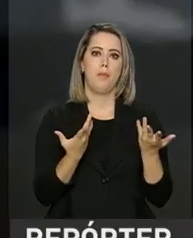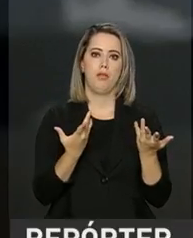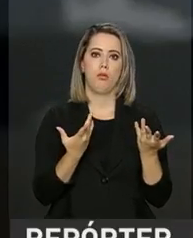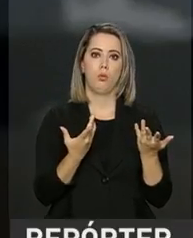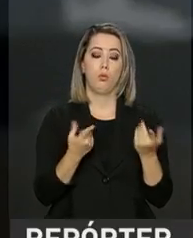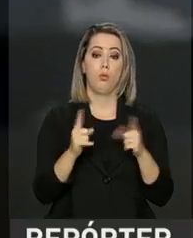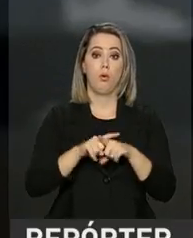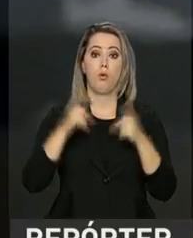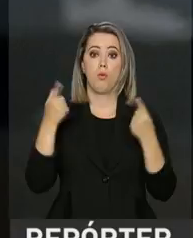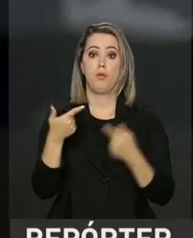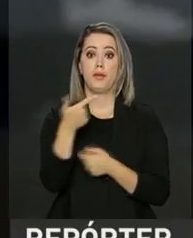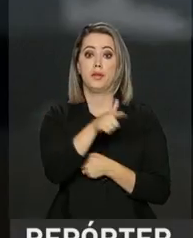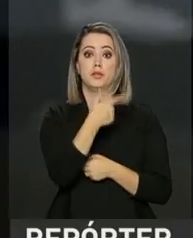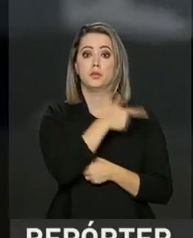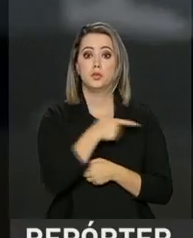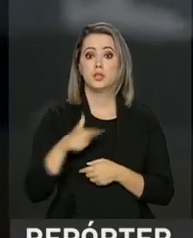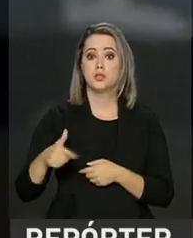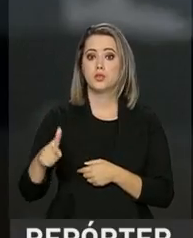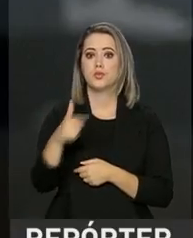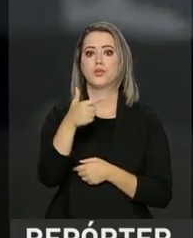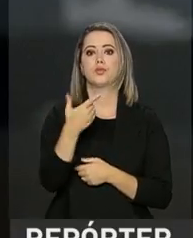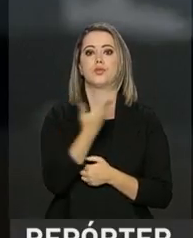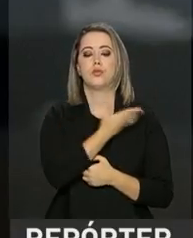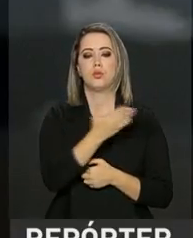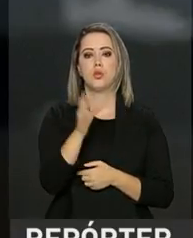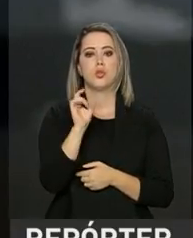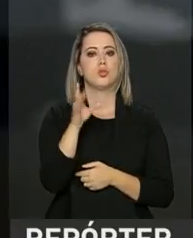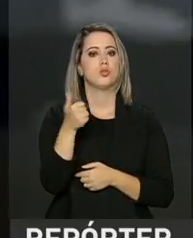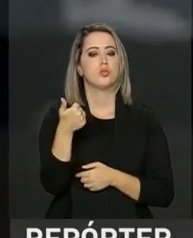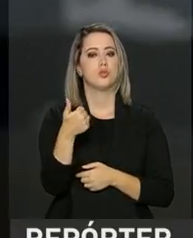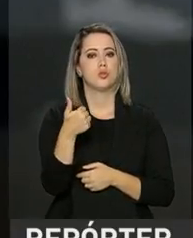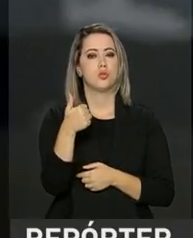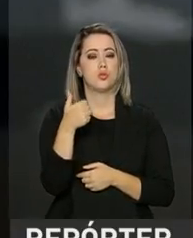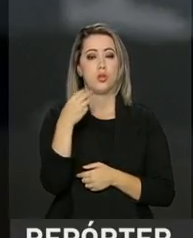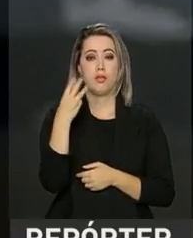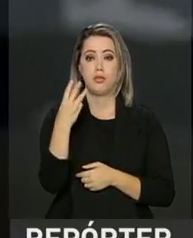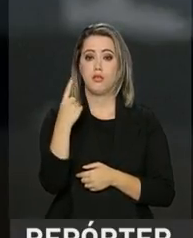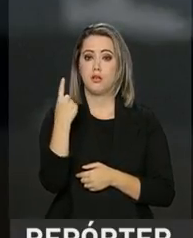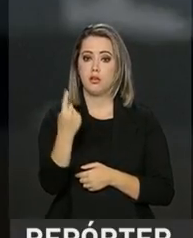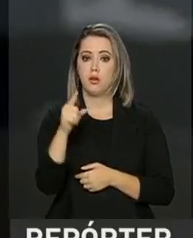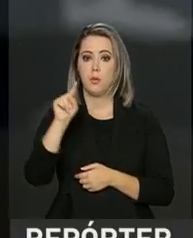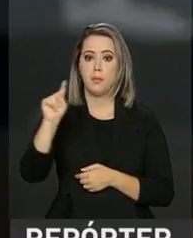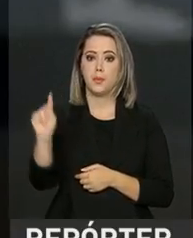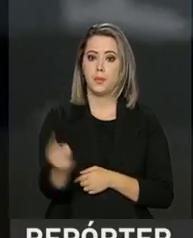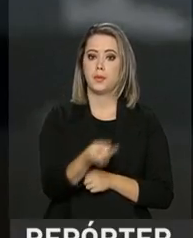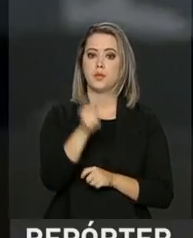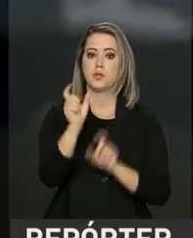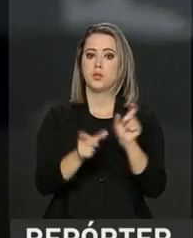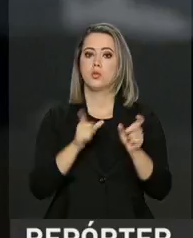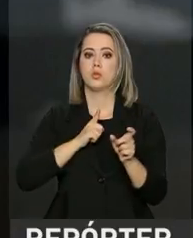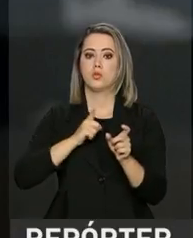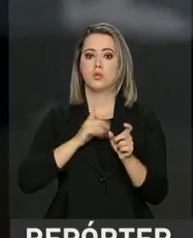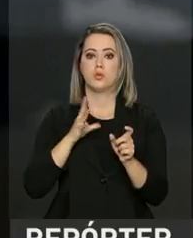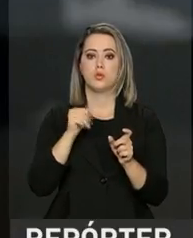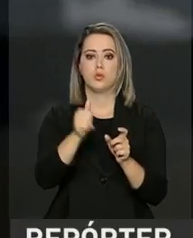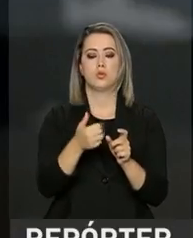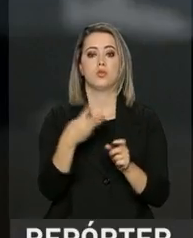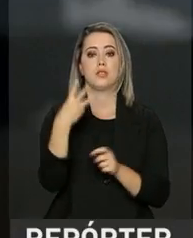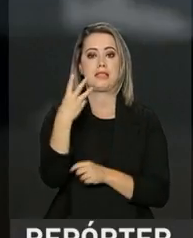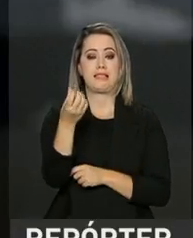preso nessas 490 unidades somente 31.56 presos de um total